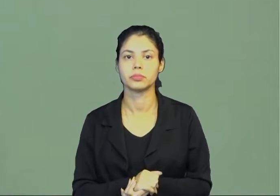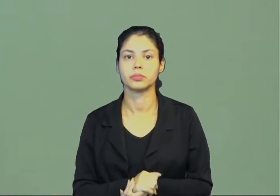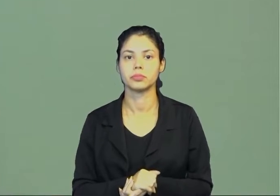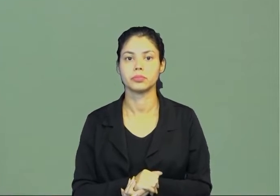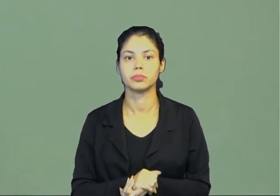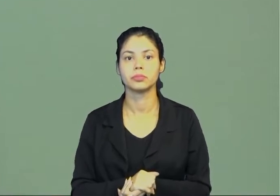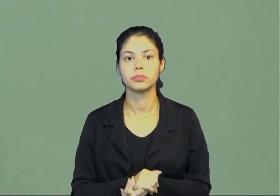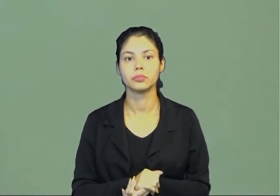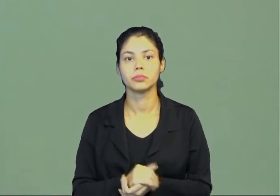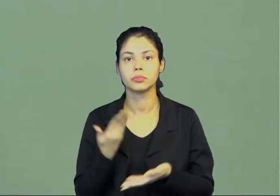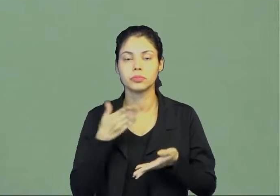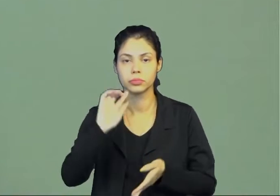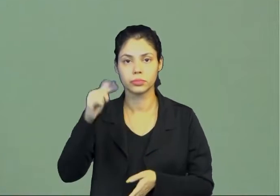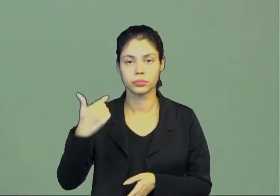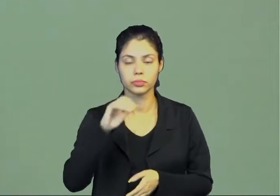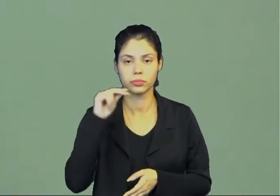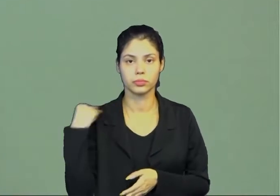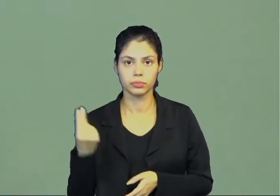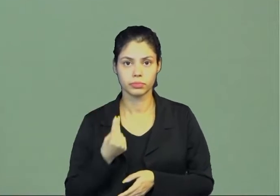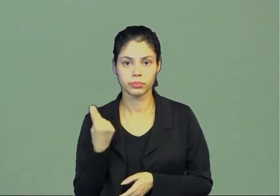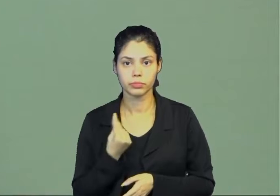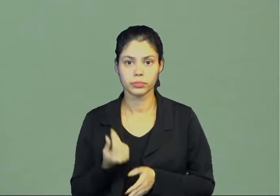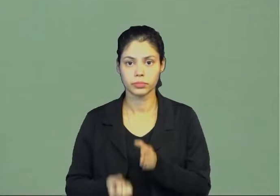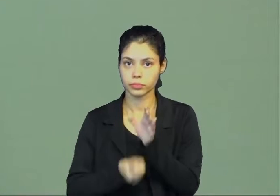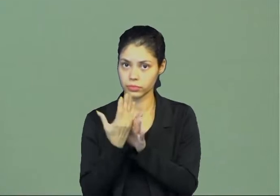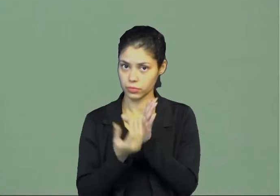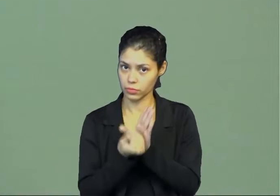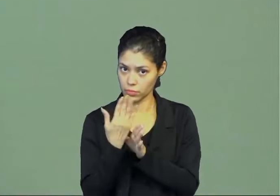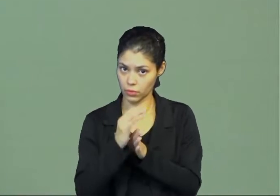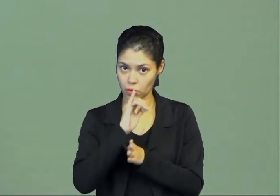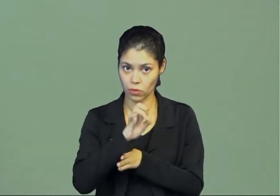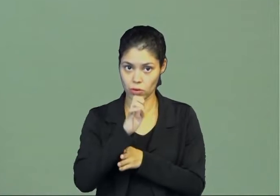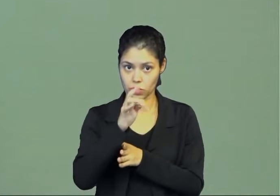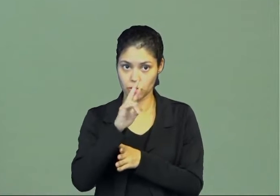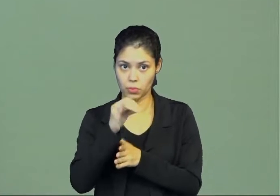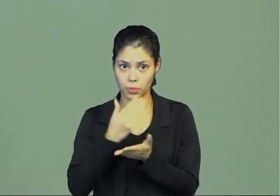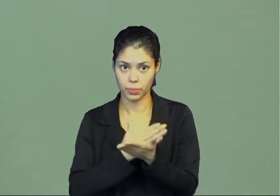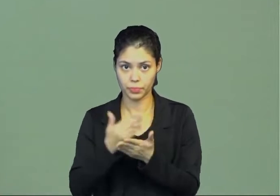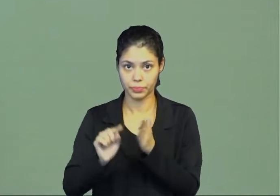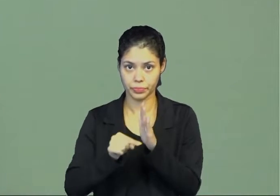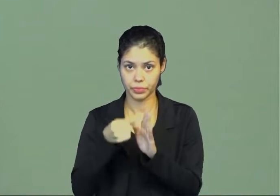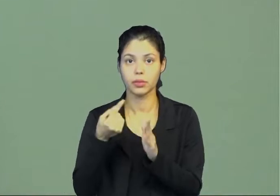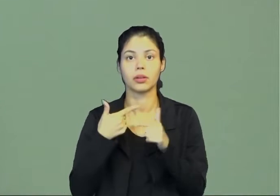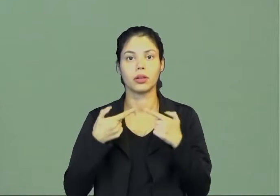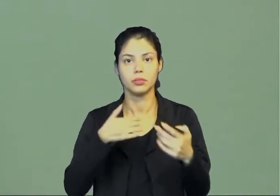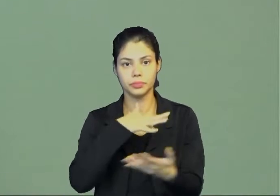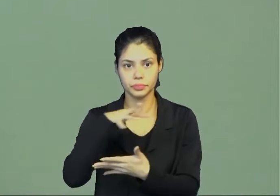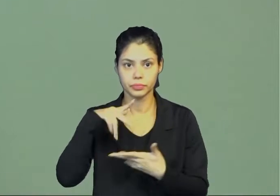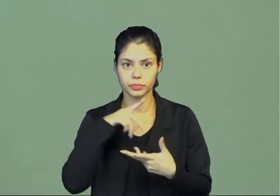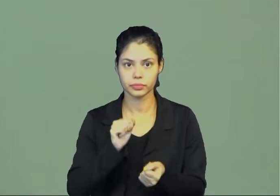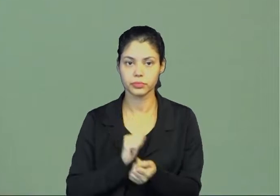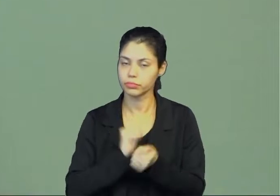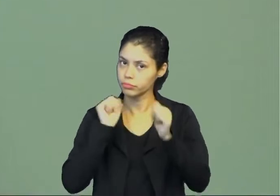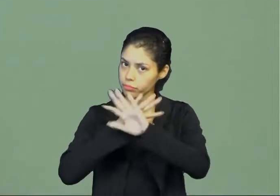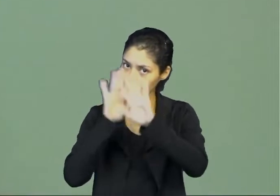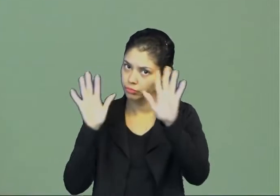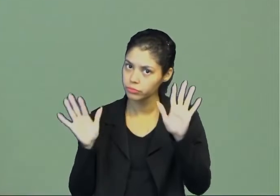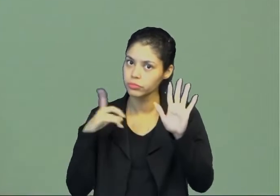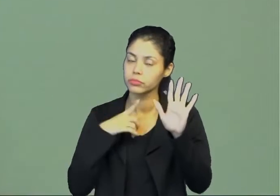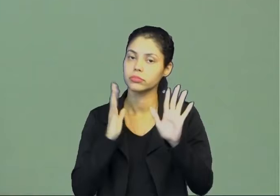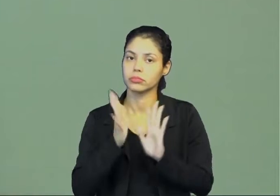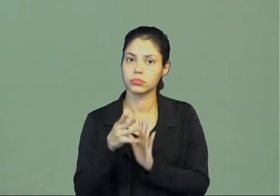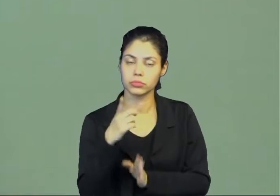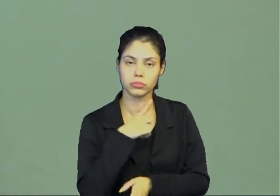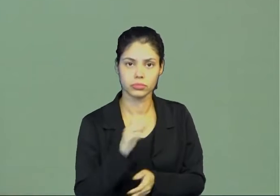Francisco Ferdinand, ele na Sérvia, o que gera o estopim para o início da Primeira Guerra Mundial. É claro que